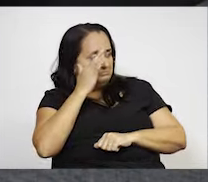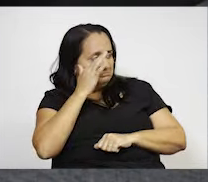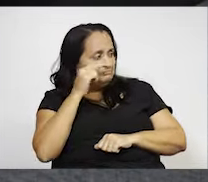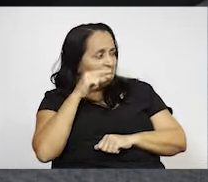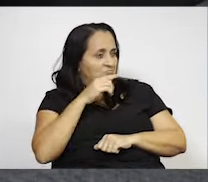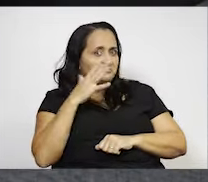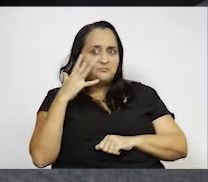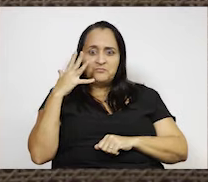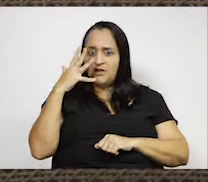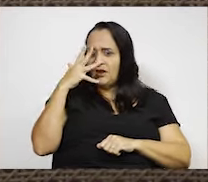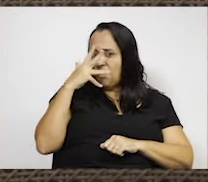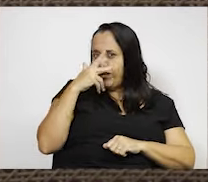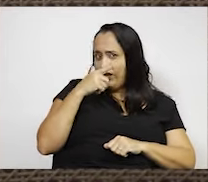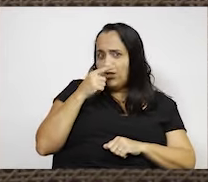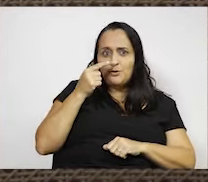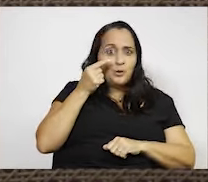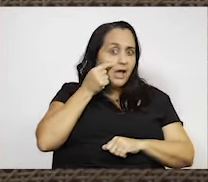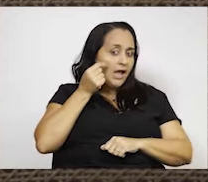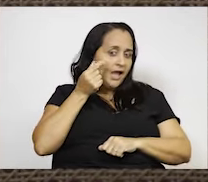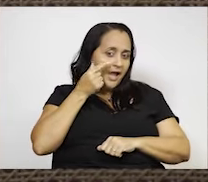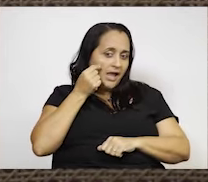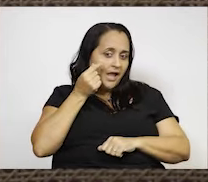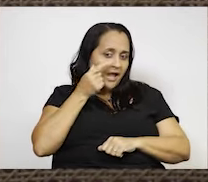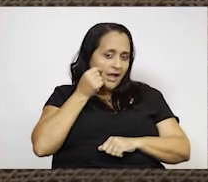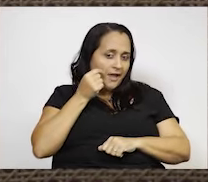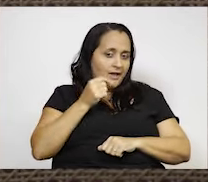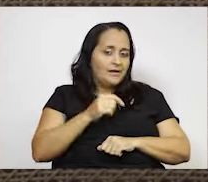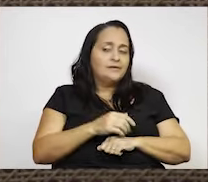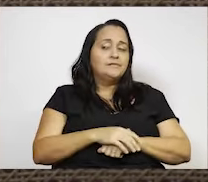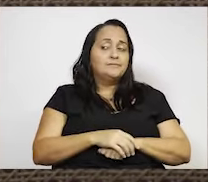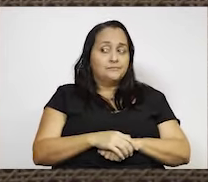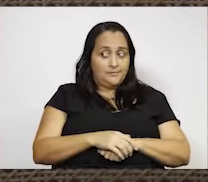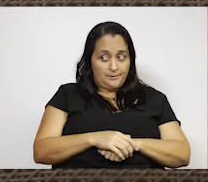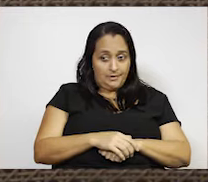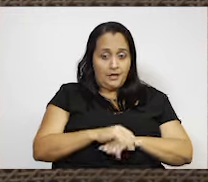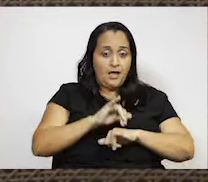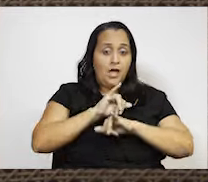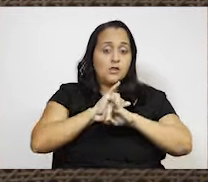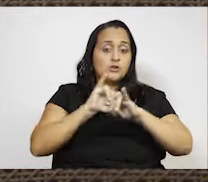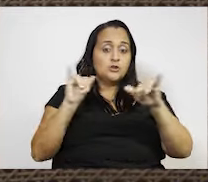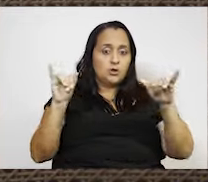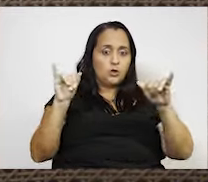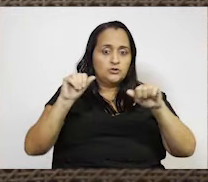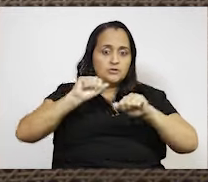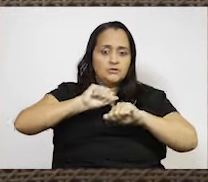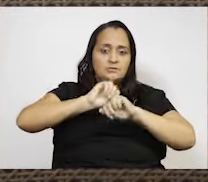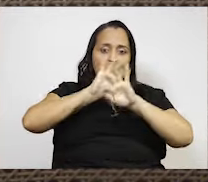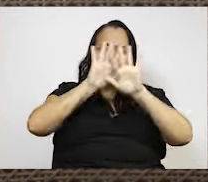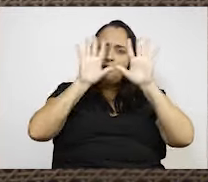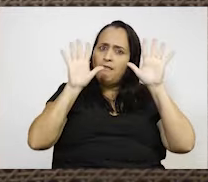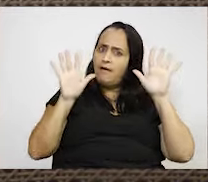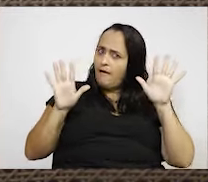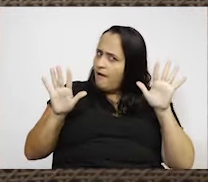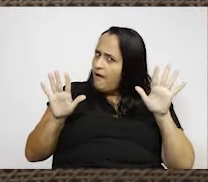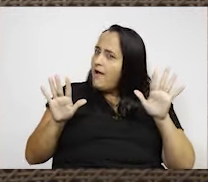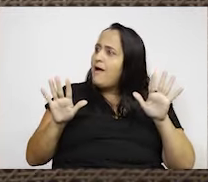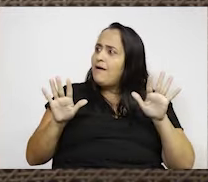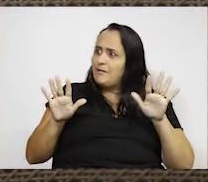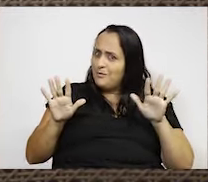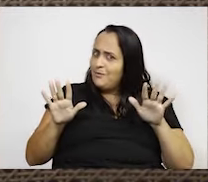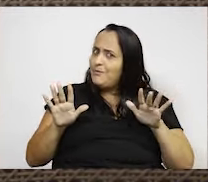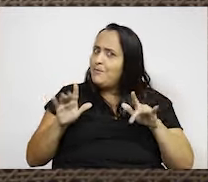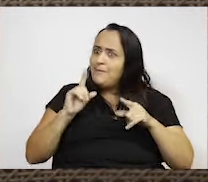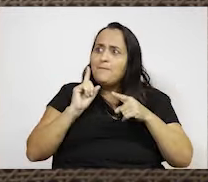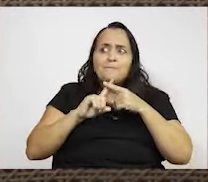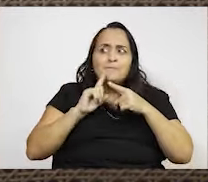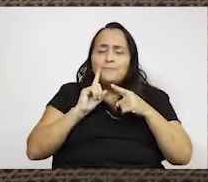Um gato. Lindo. O repórter, linda a notícia. Esclarecedora. Me ajudou a entender a diferença entre